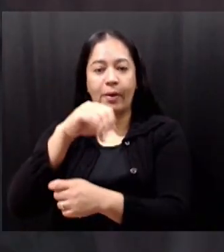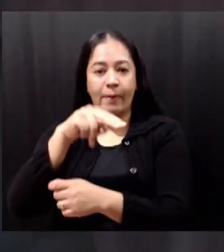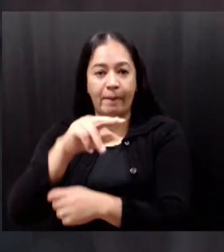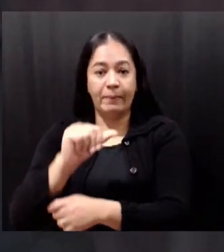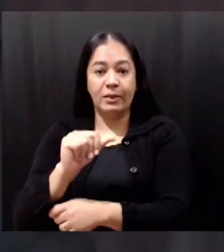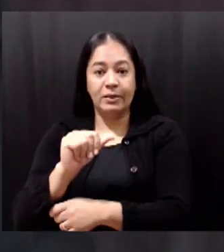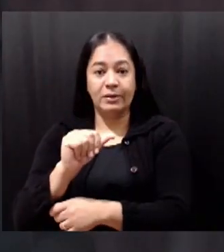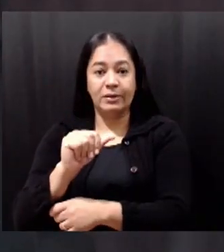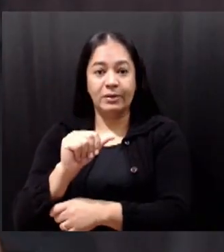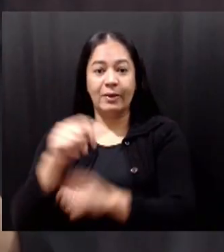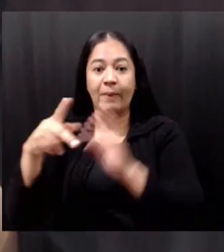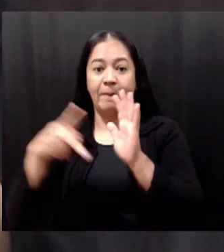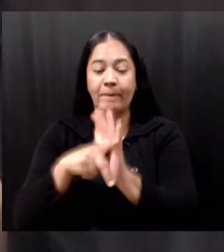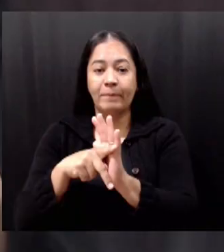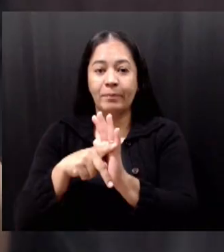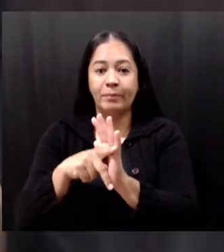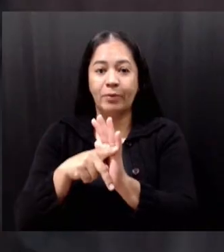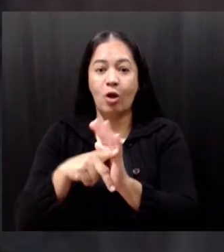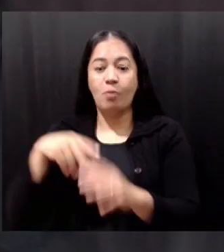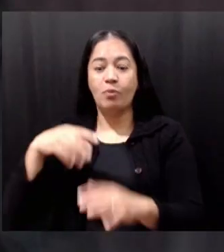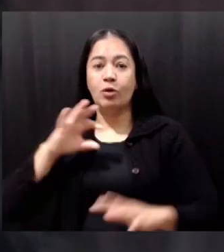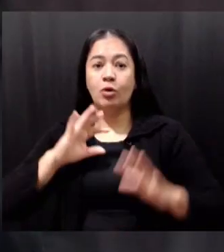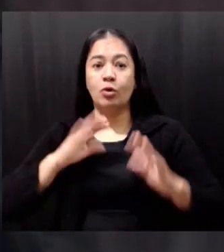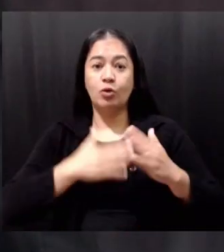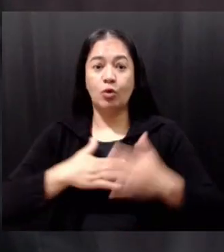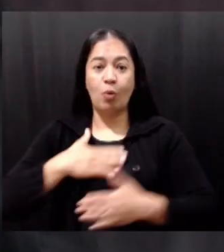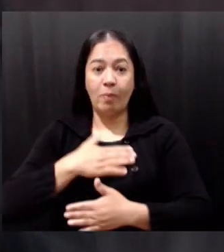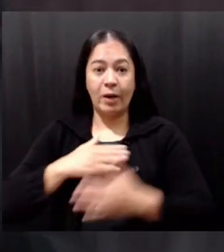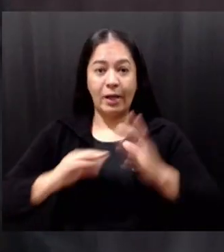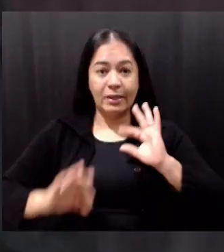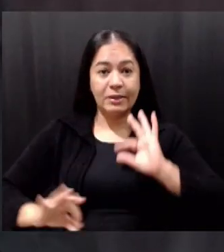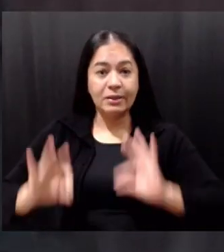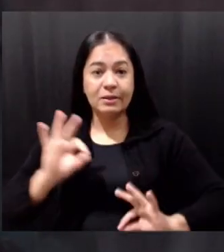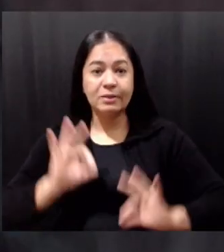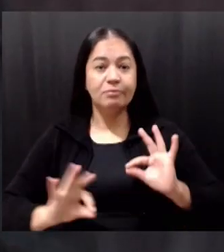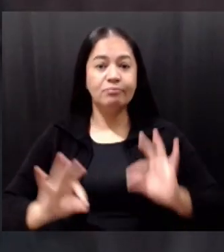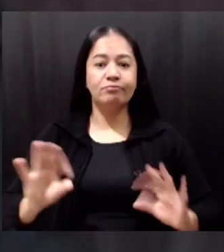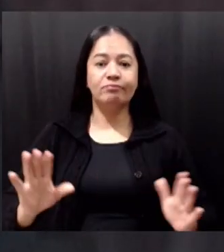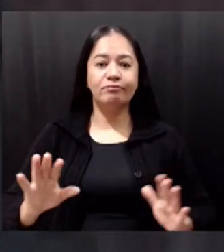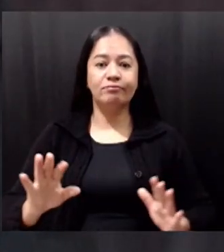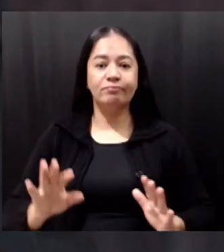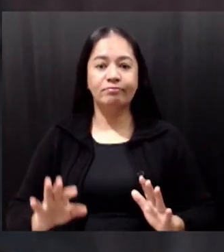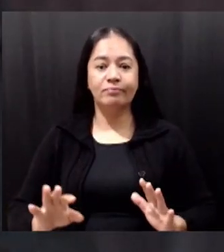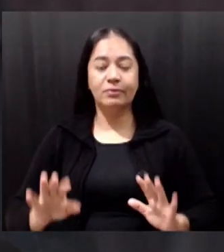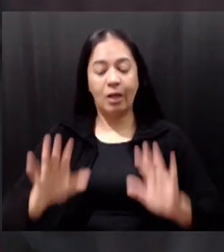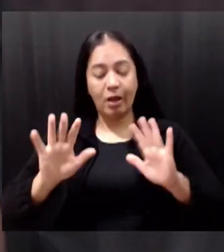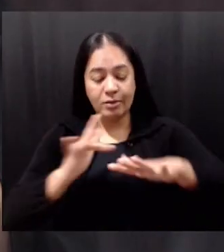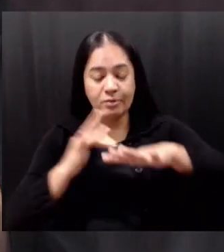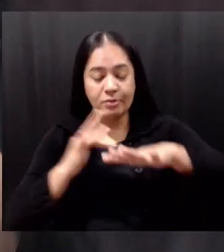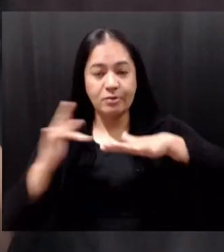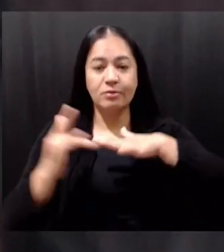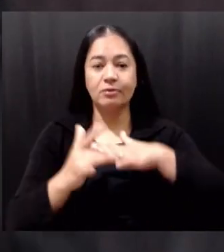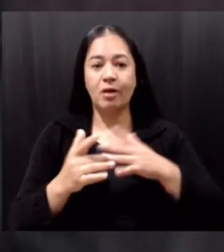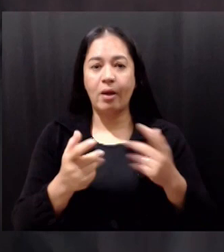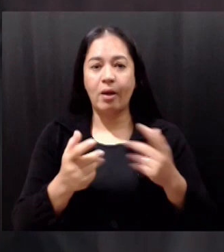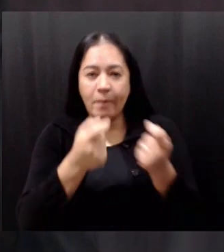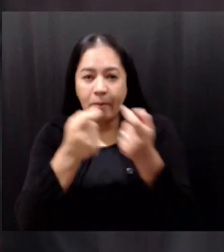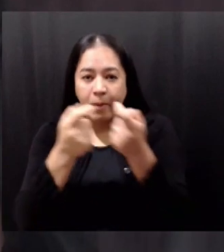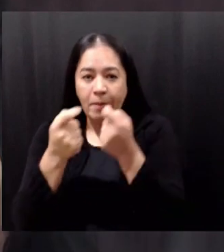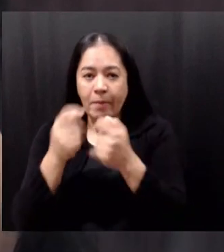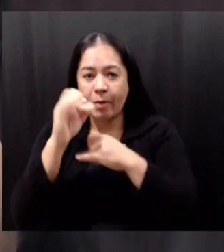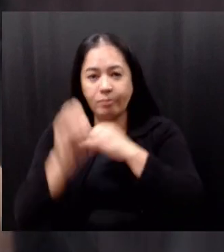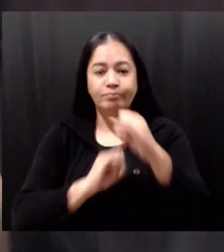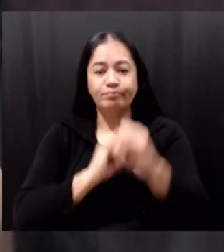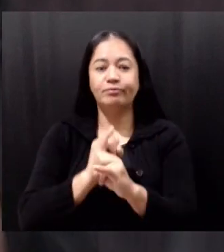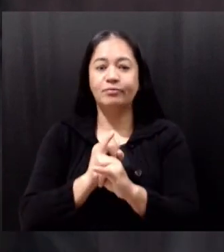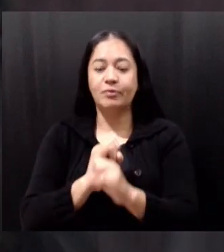caça, do prazer. E essas redes sociais, esses jogos online, eles são feitos para